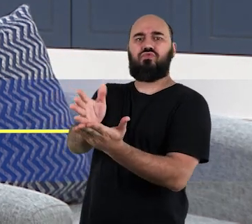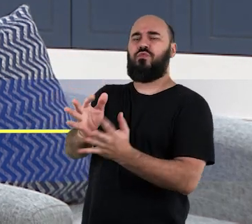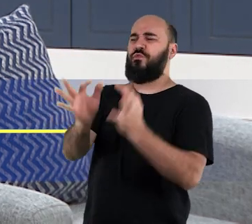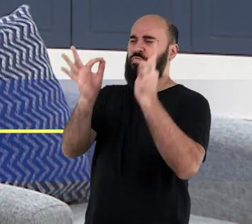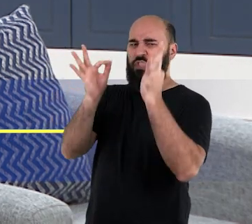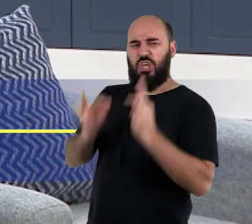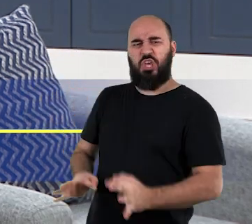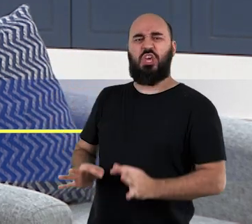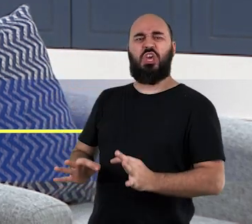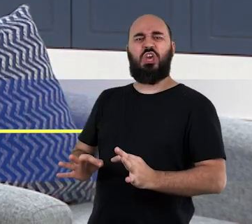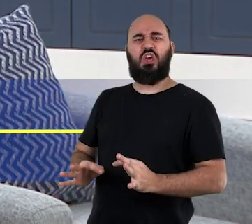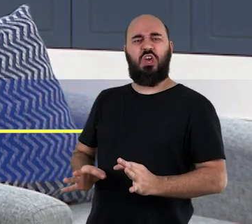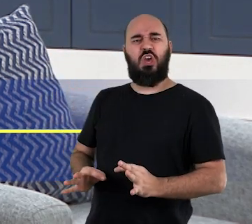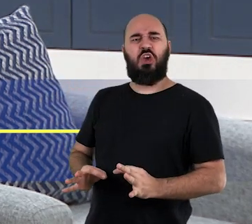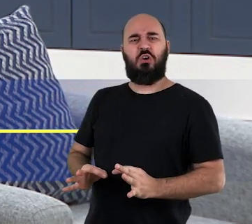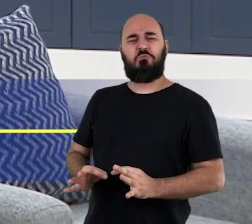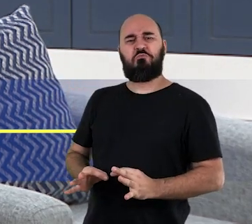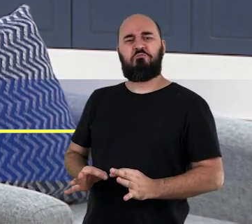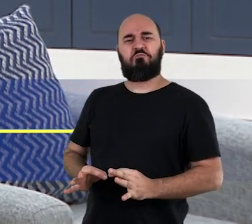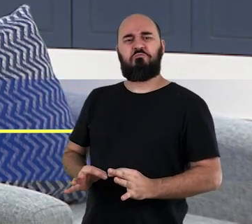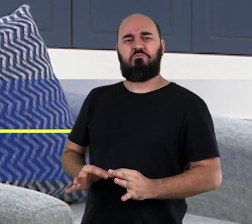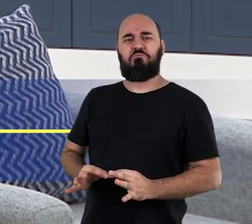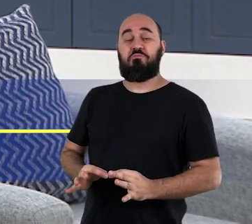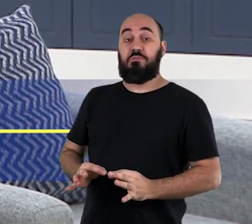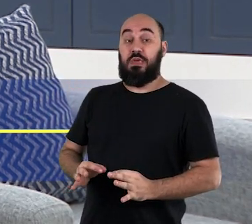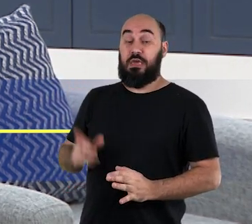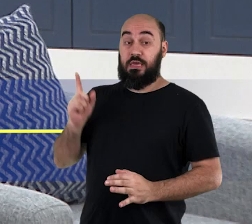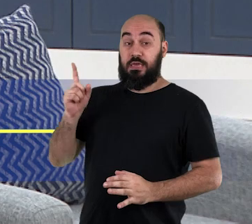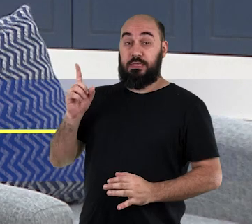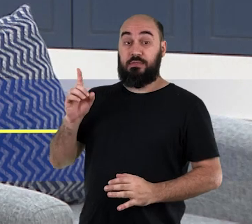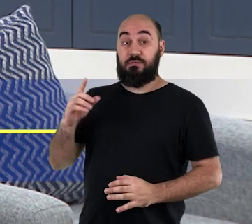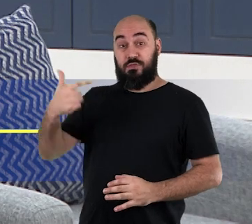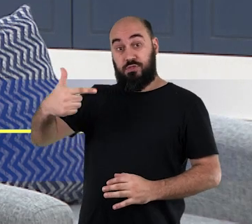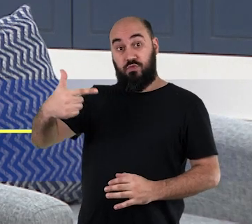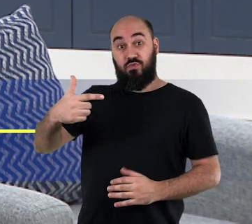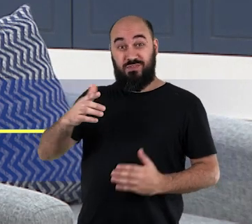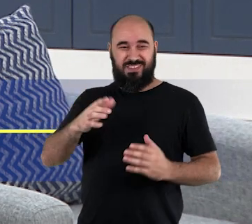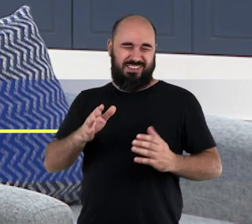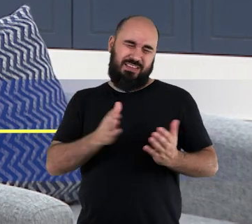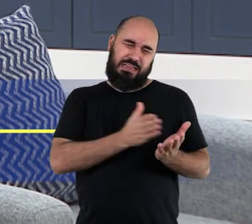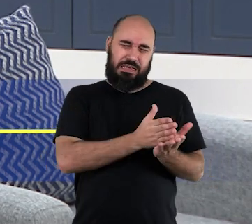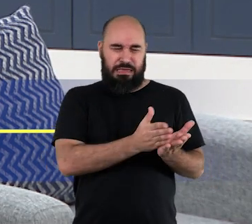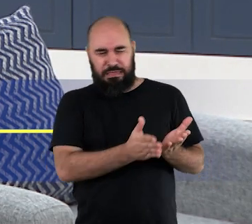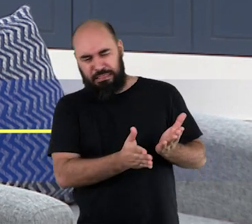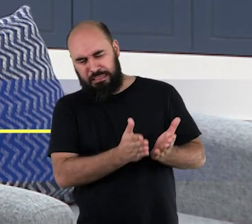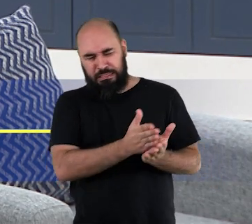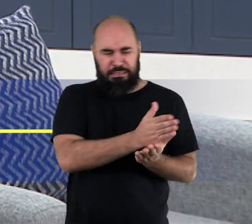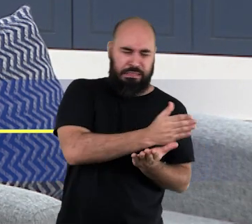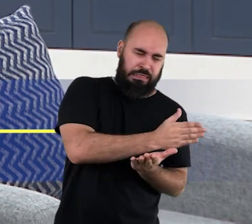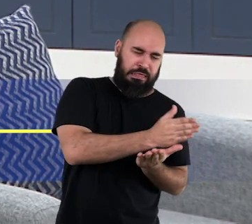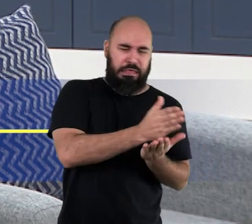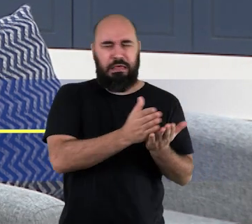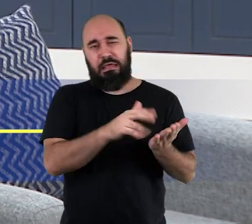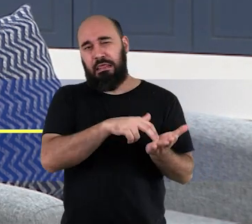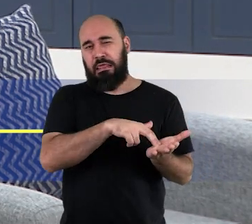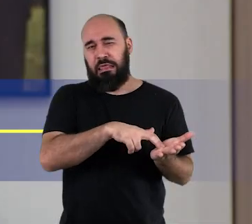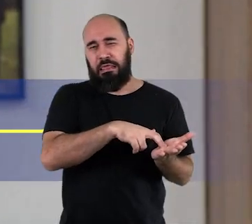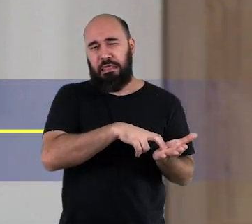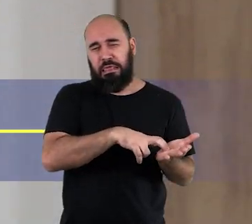fidelidade, esse seu segundo andar com Deus foi tão intenso que o Senhor o levou para a sua eterna